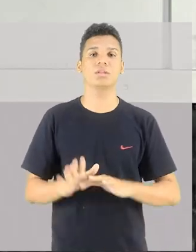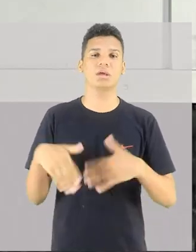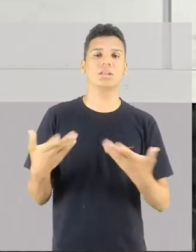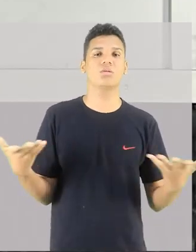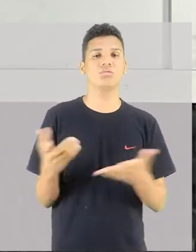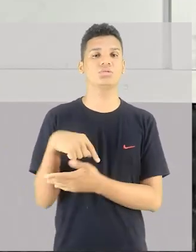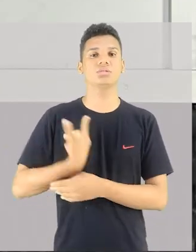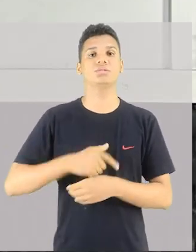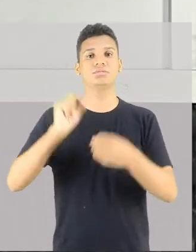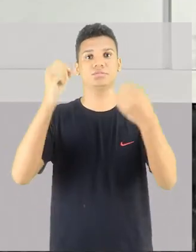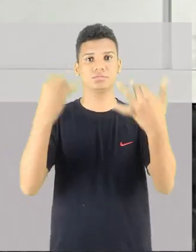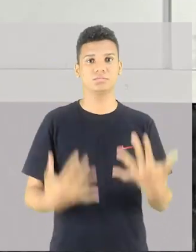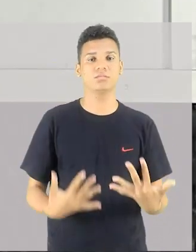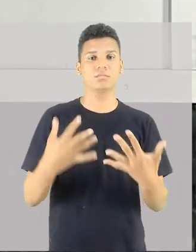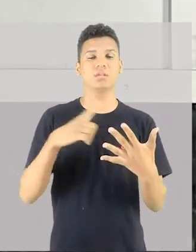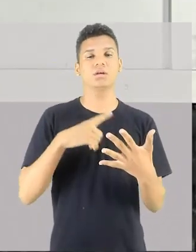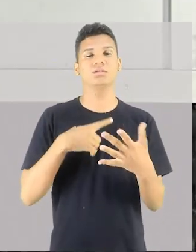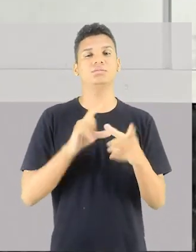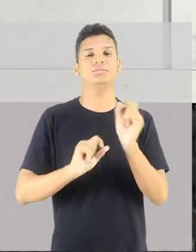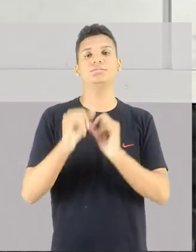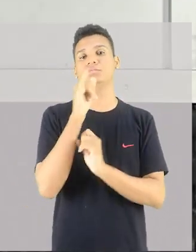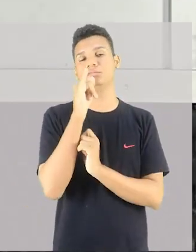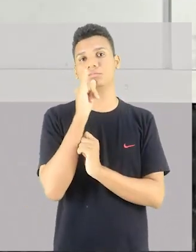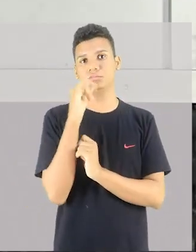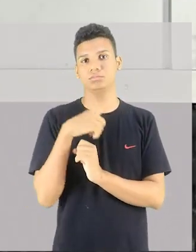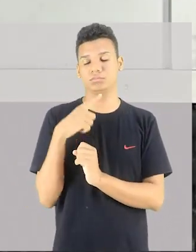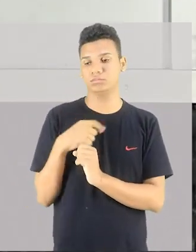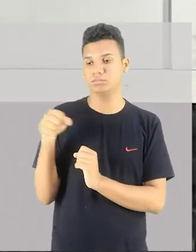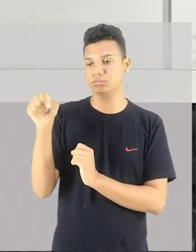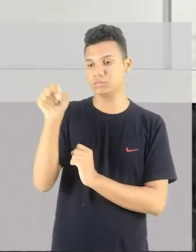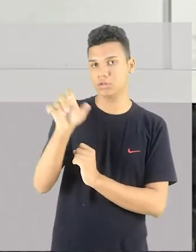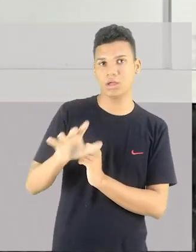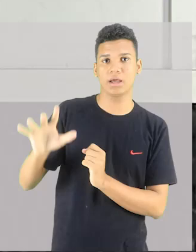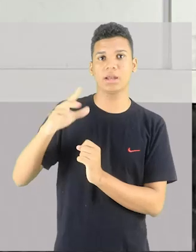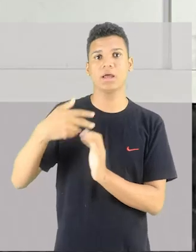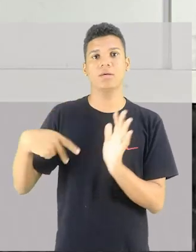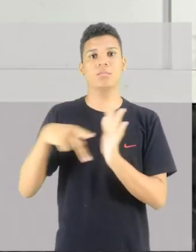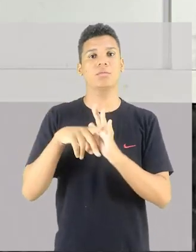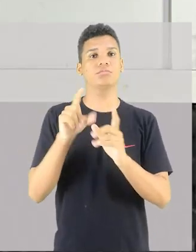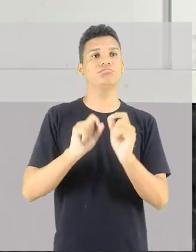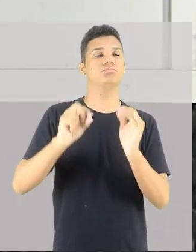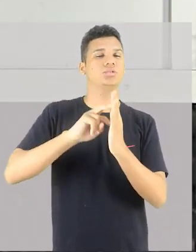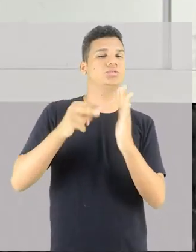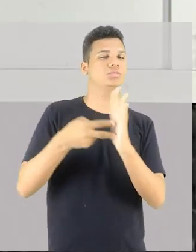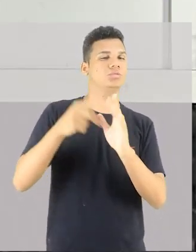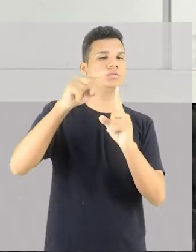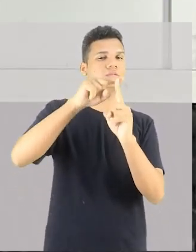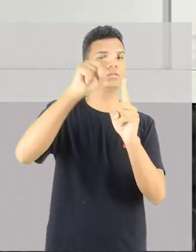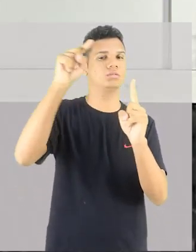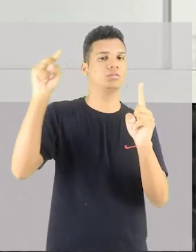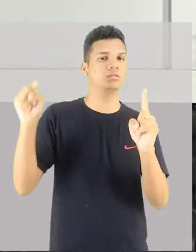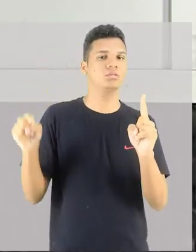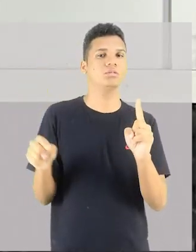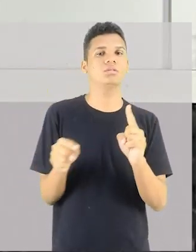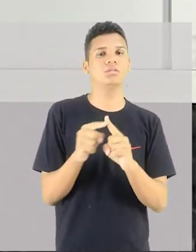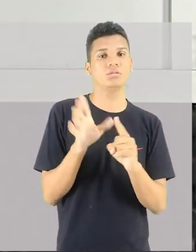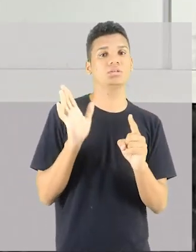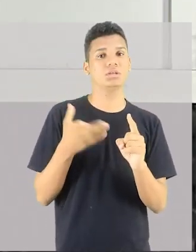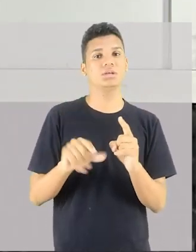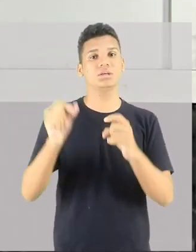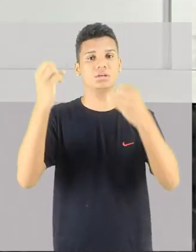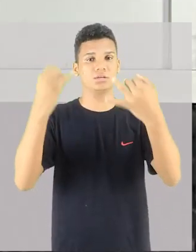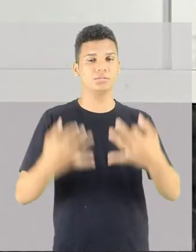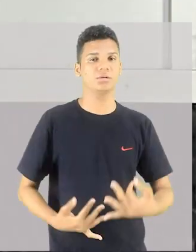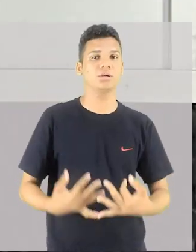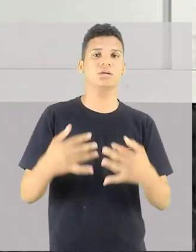dar uma aula sobre área de regiões circulares né Já falamos aqui de área de triângulo de quadrilátero